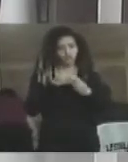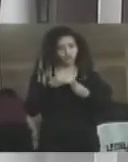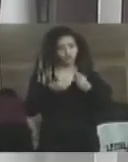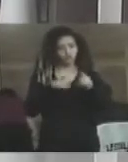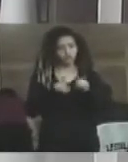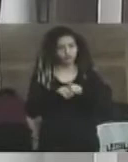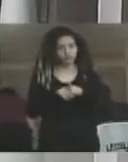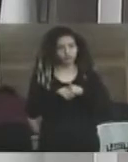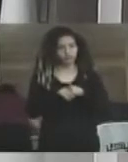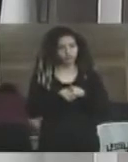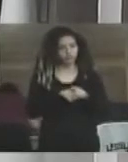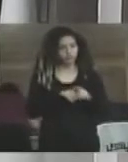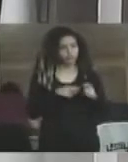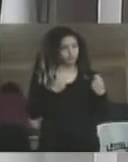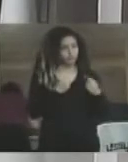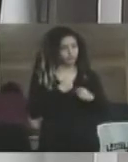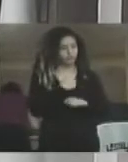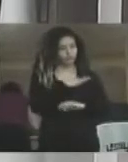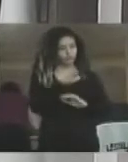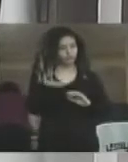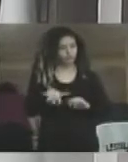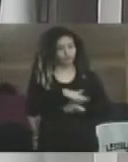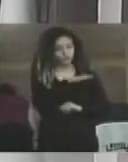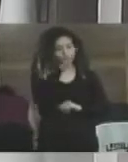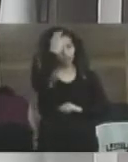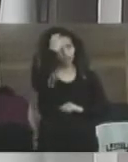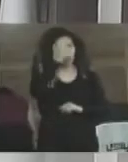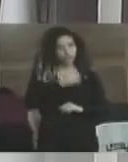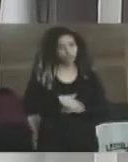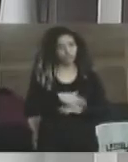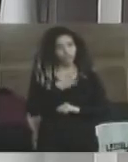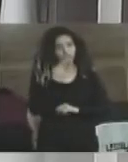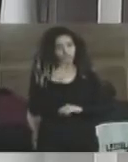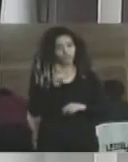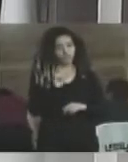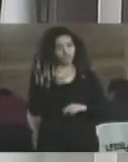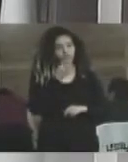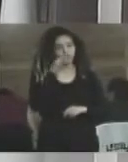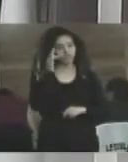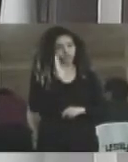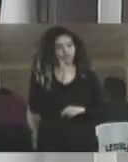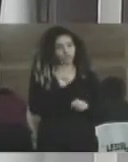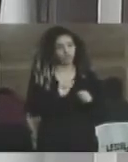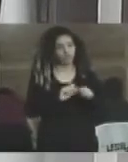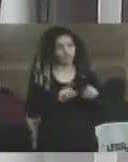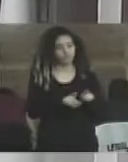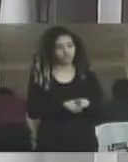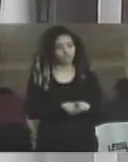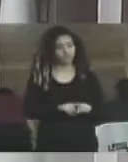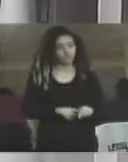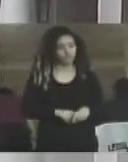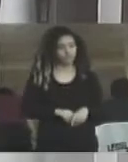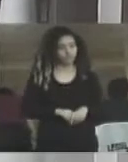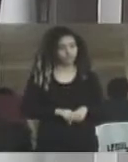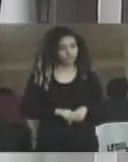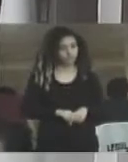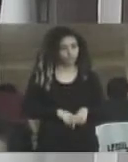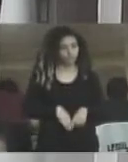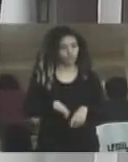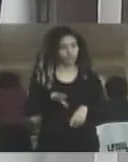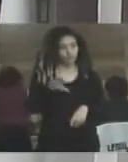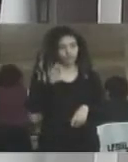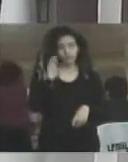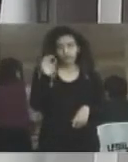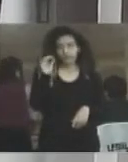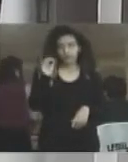também a gente tem que haver para todo o município. E eu vou falar aqui, o Flavinho também já falou, mas eu vou falar sobre o Outubro